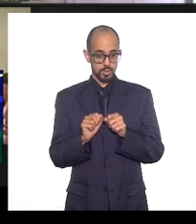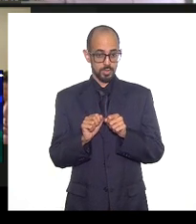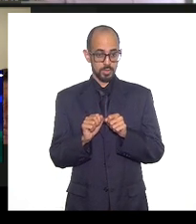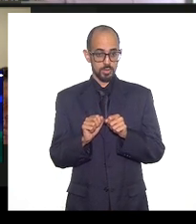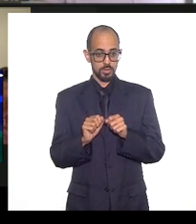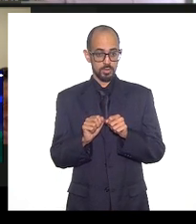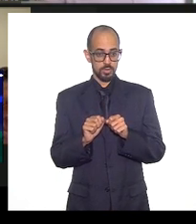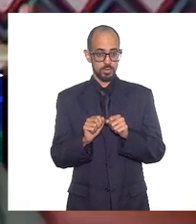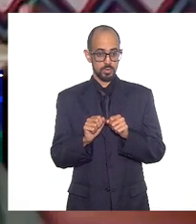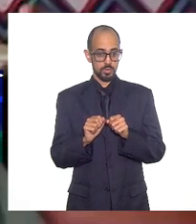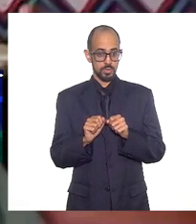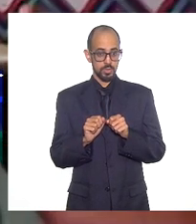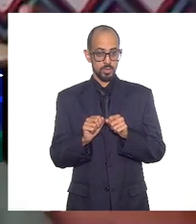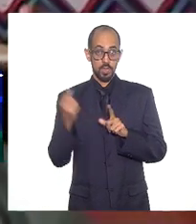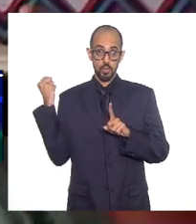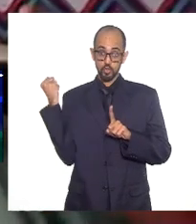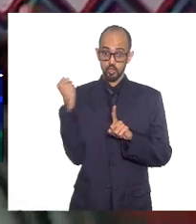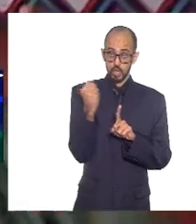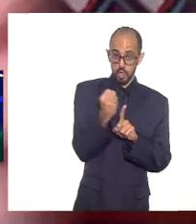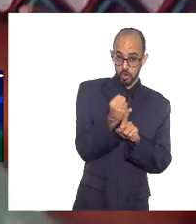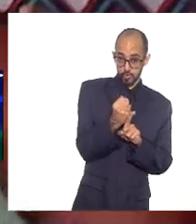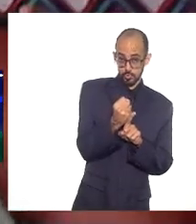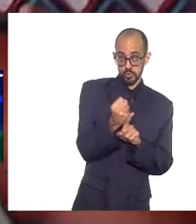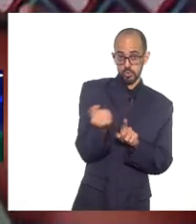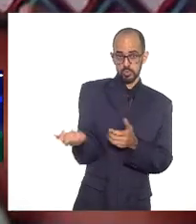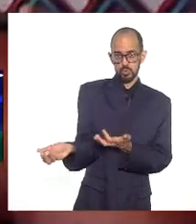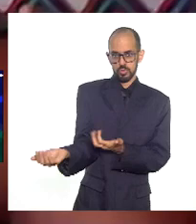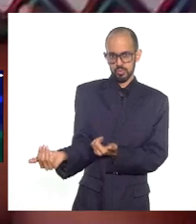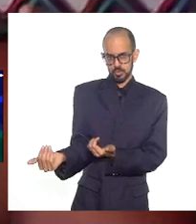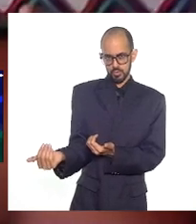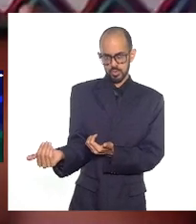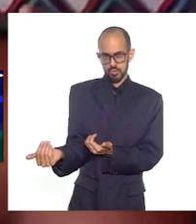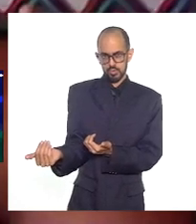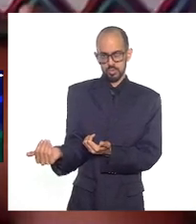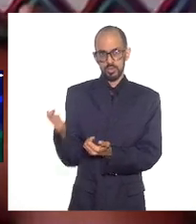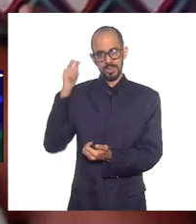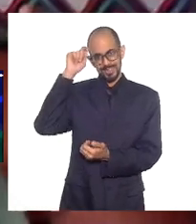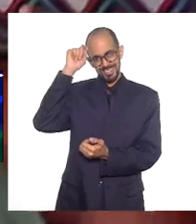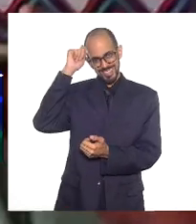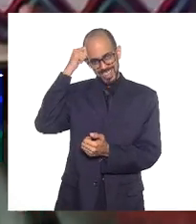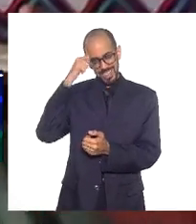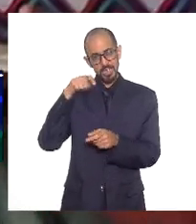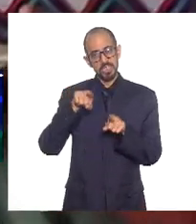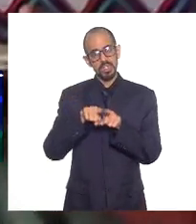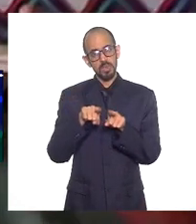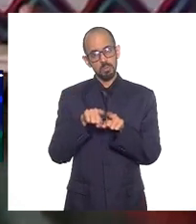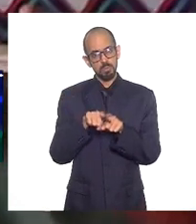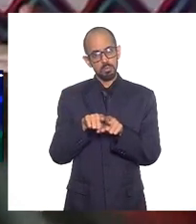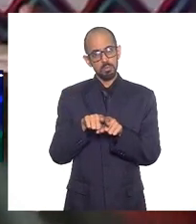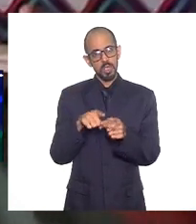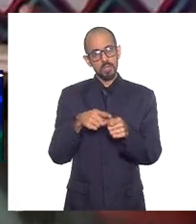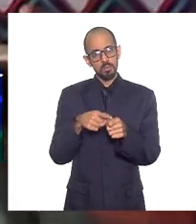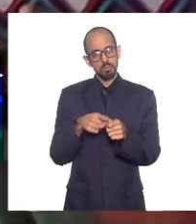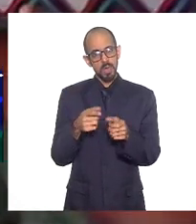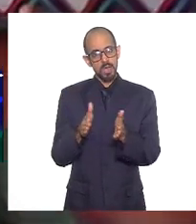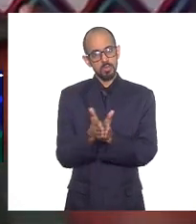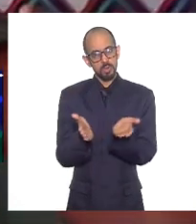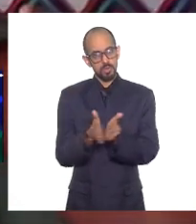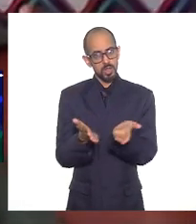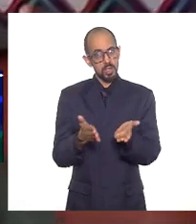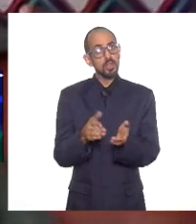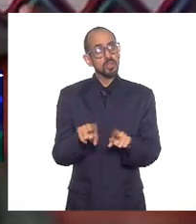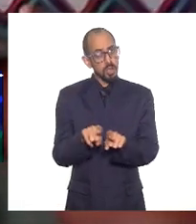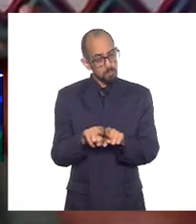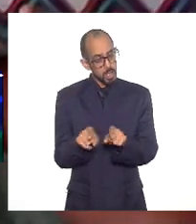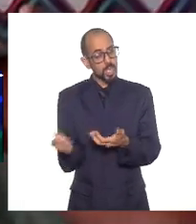a questão do genocídio da juventude negra e periférica, porque sim, jovens negros e jovens brancos